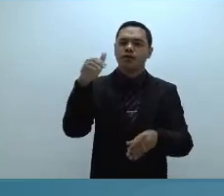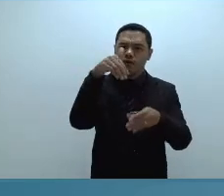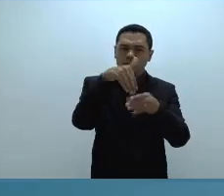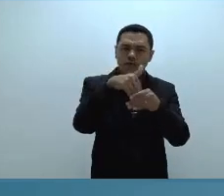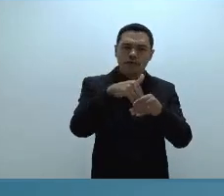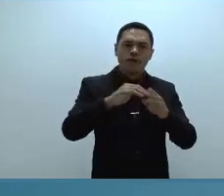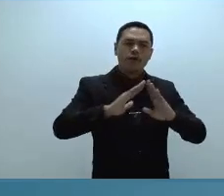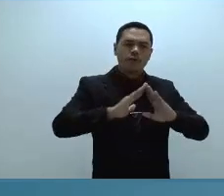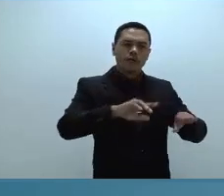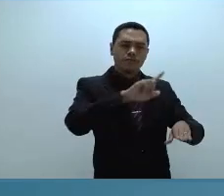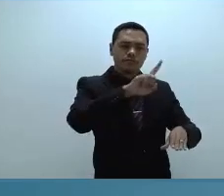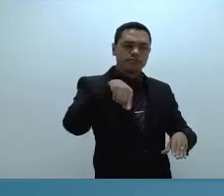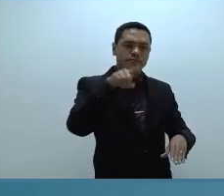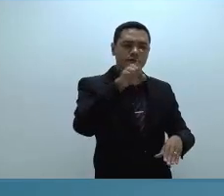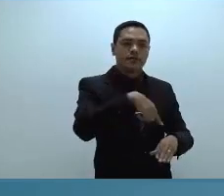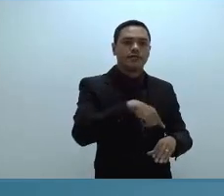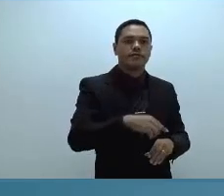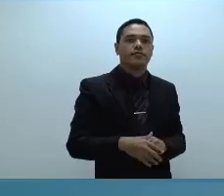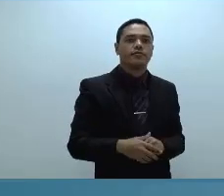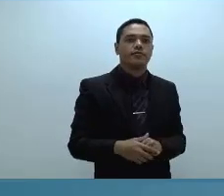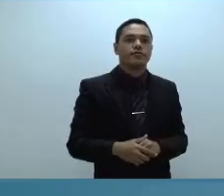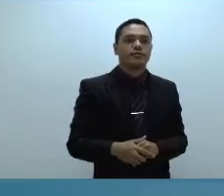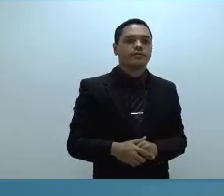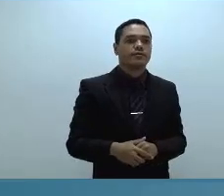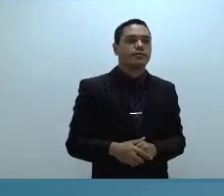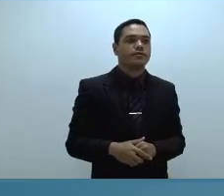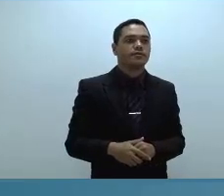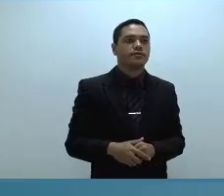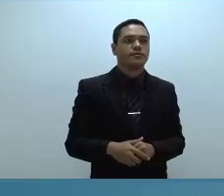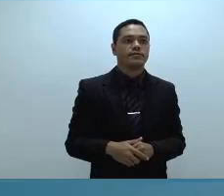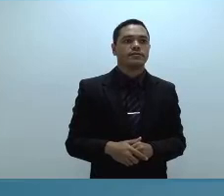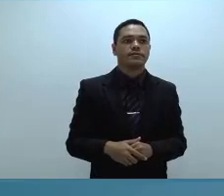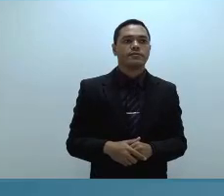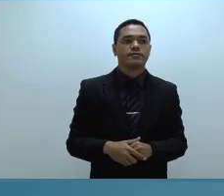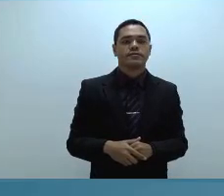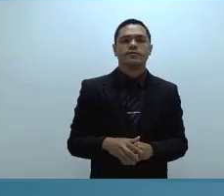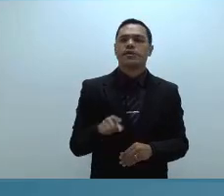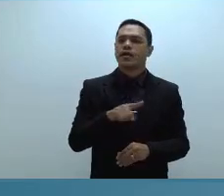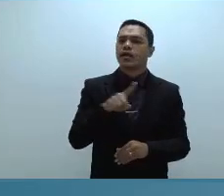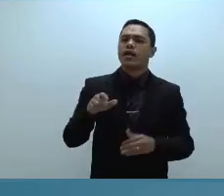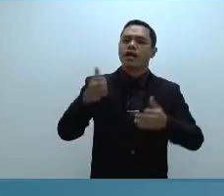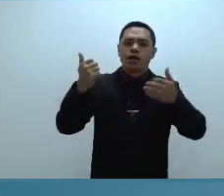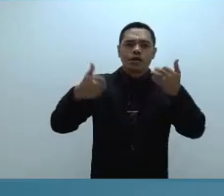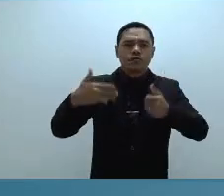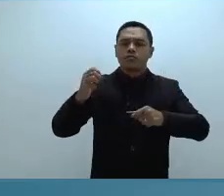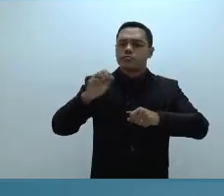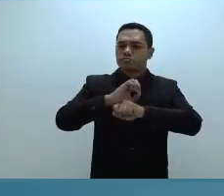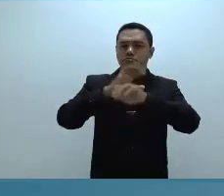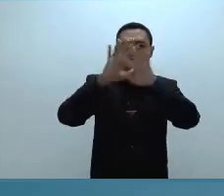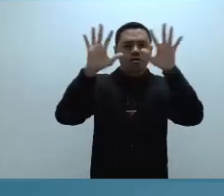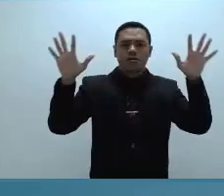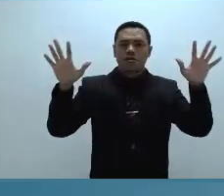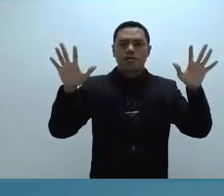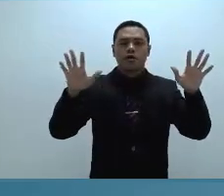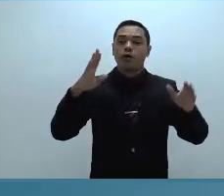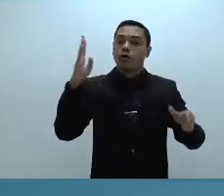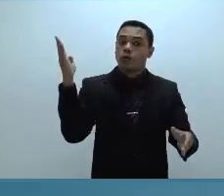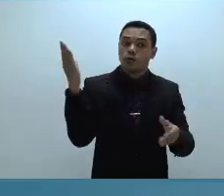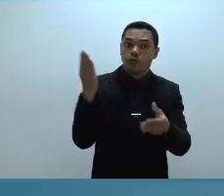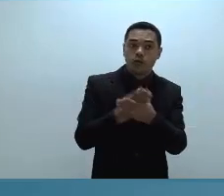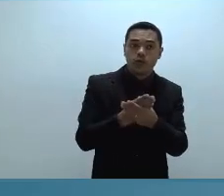agravo. Desembargador Elvina, apenas resumindo, ela foi bem clara e disse que o